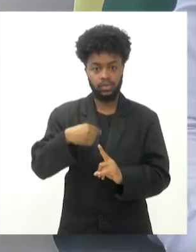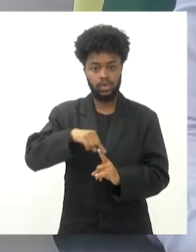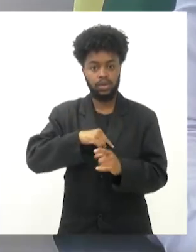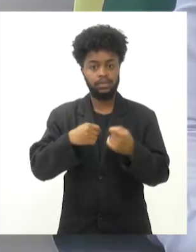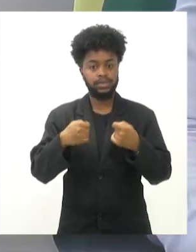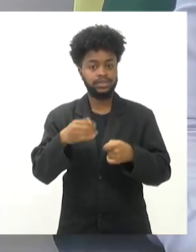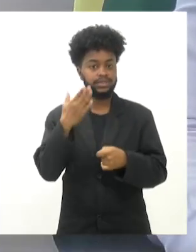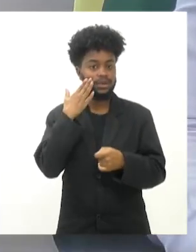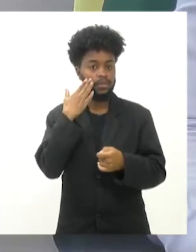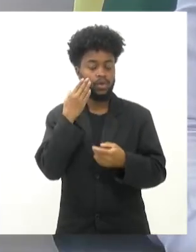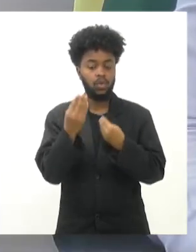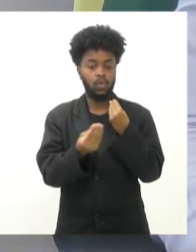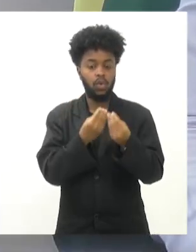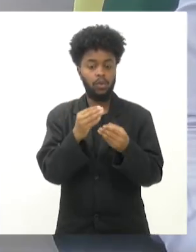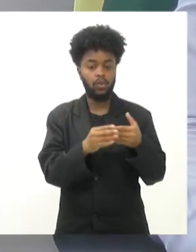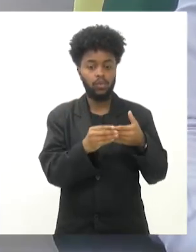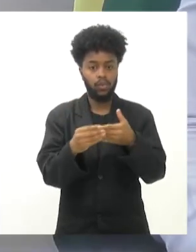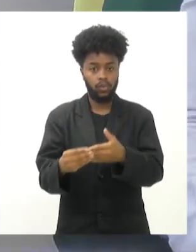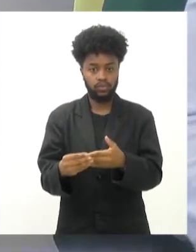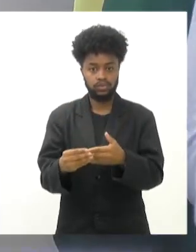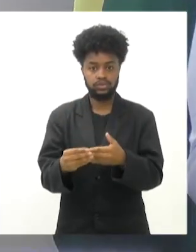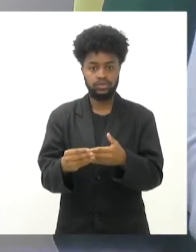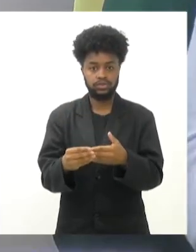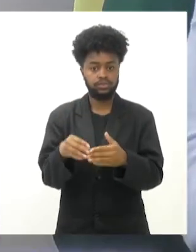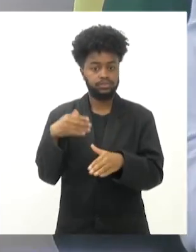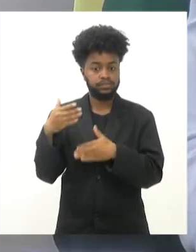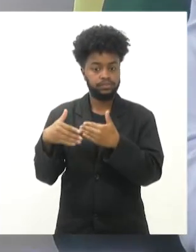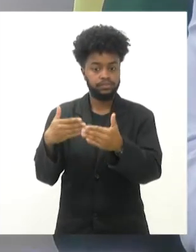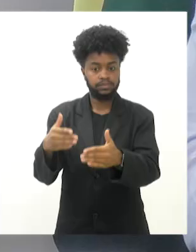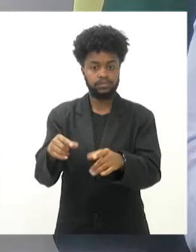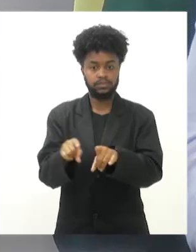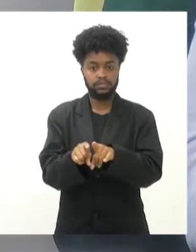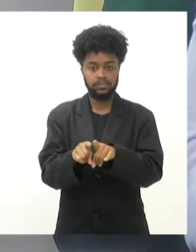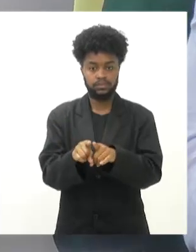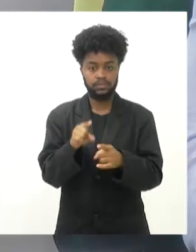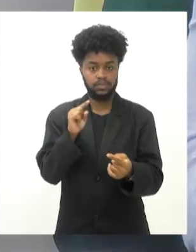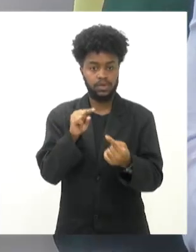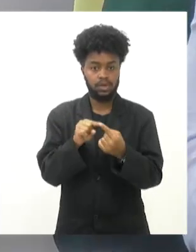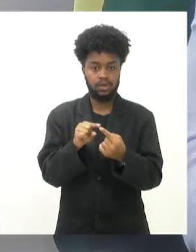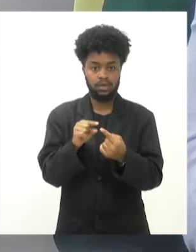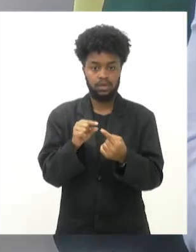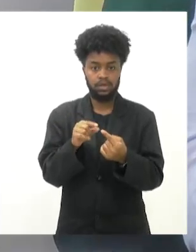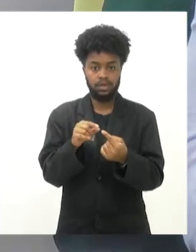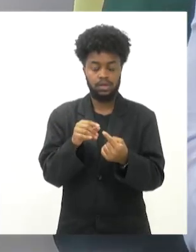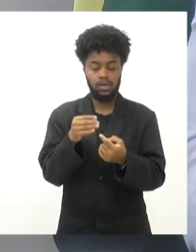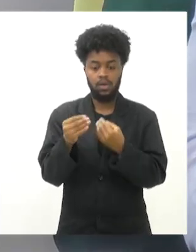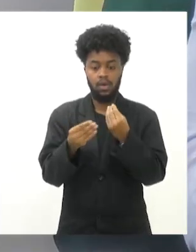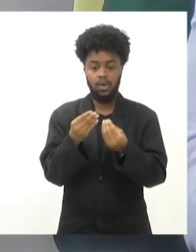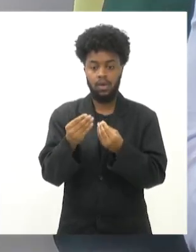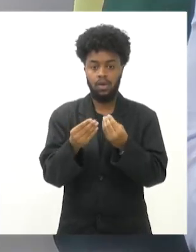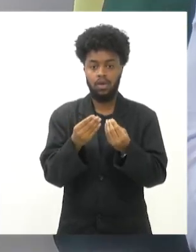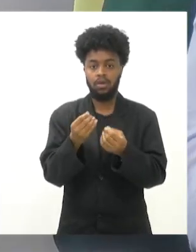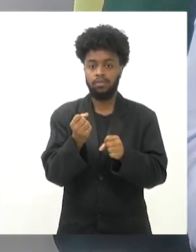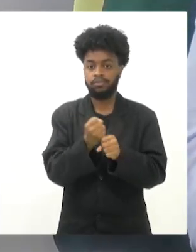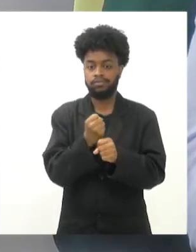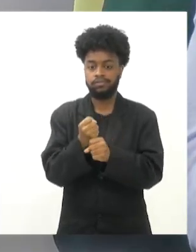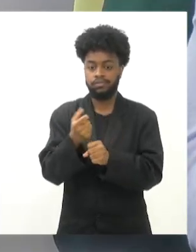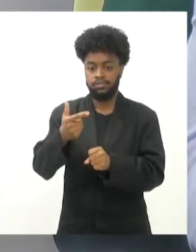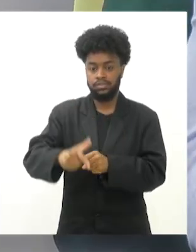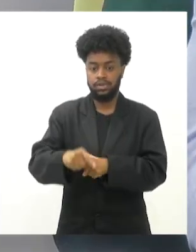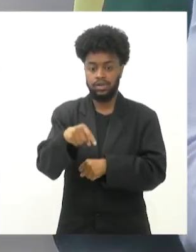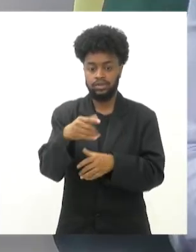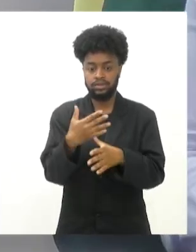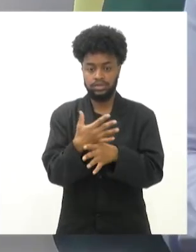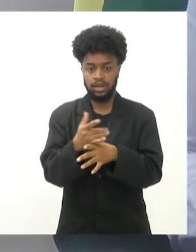saber como foi conduzido o processo, inclusive, de reconstrução, digamos, da cidade